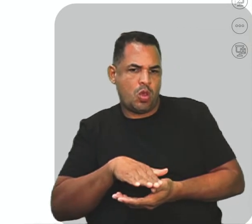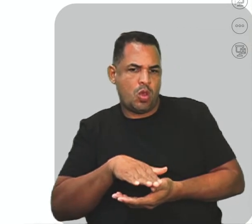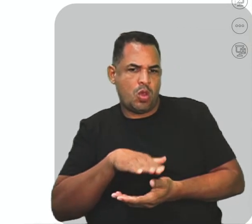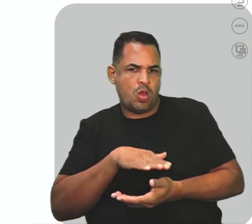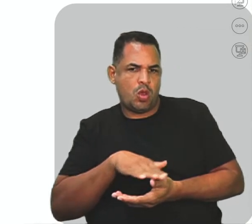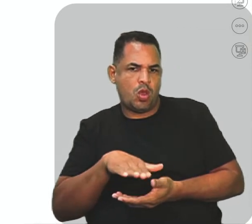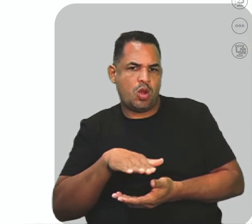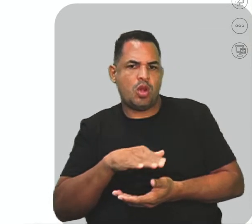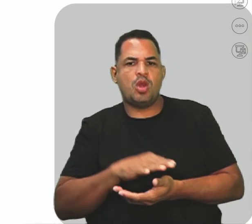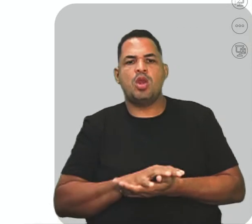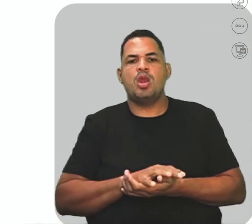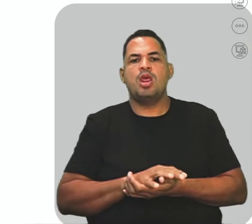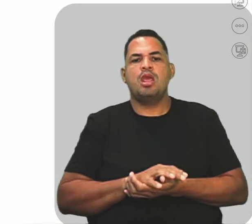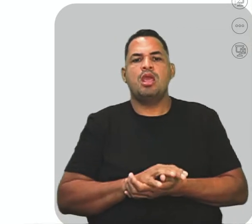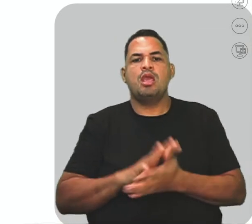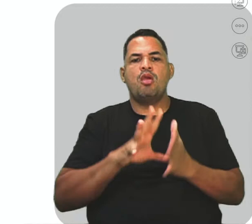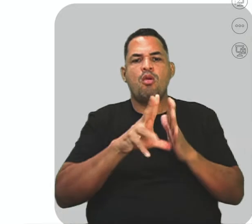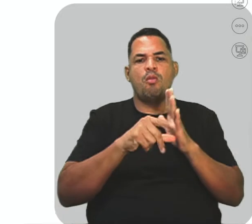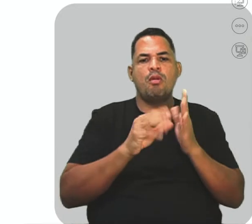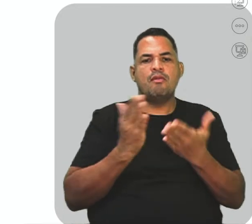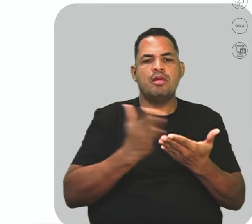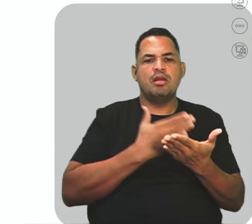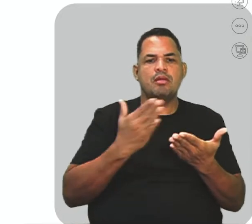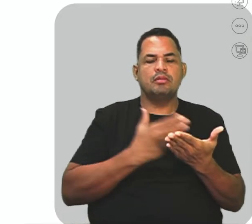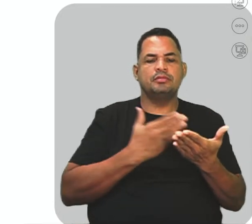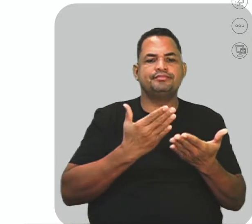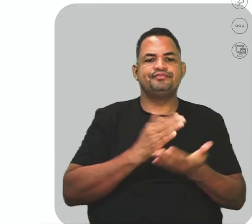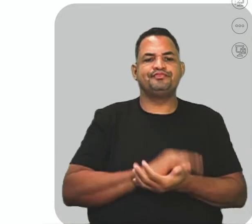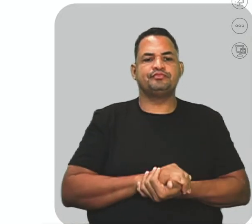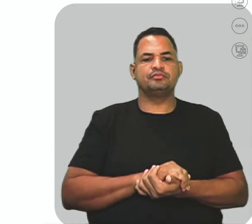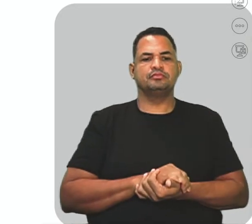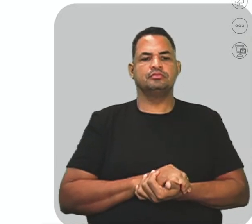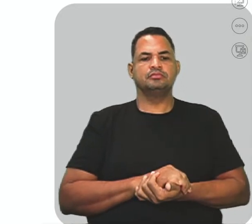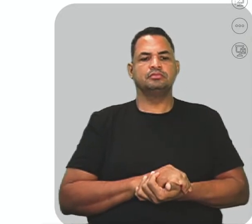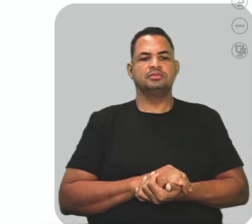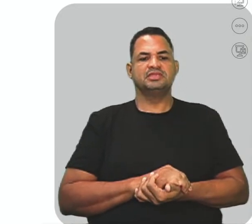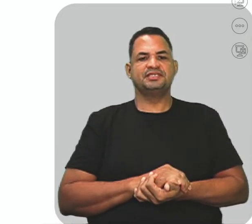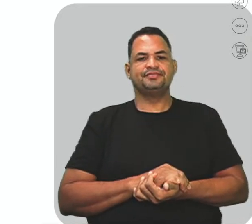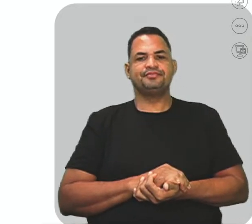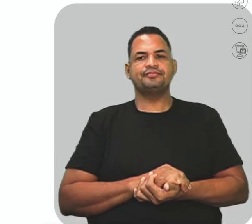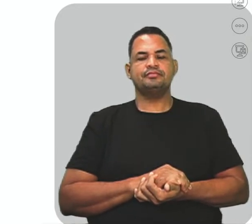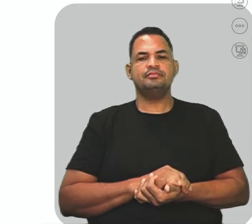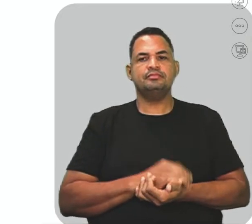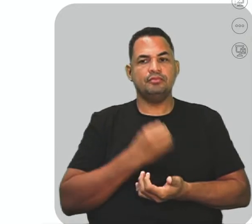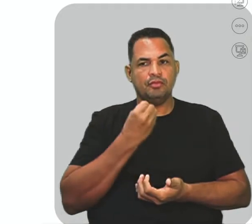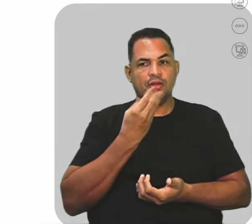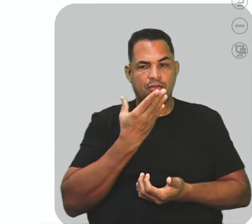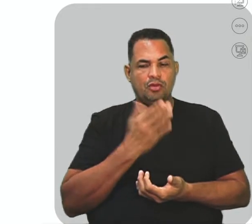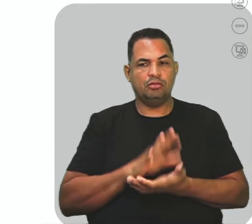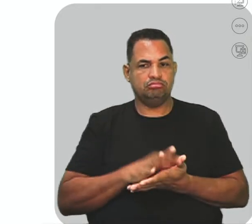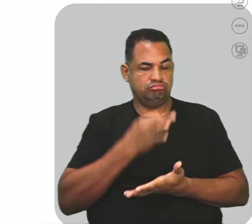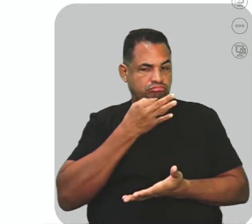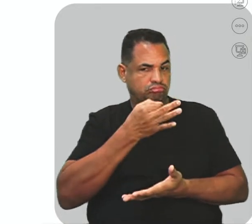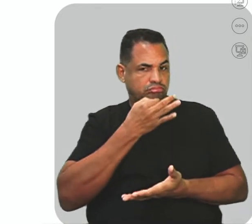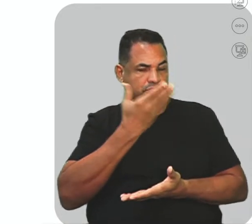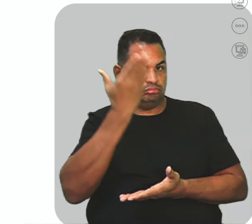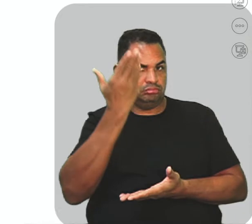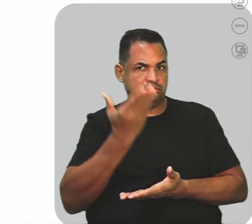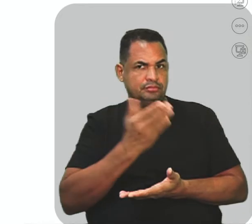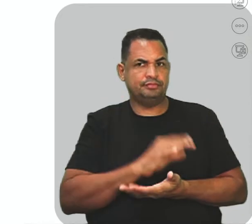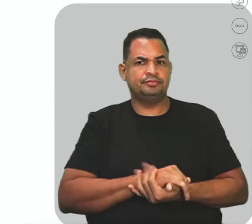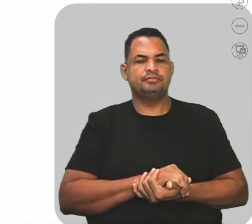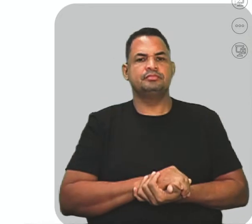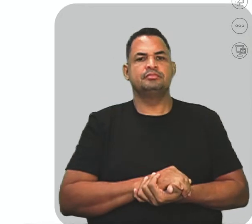viram até o filme, né? Quem não viu, né? Vamos lá, é uma boa obra aí de sugestão. Tá?